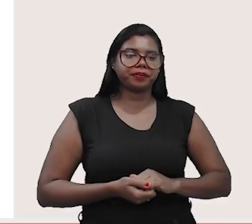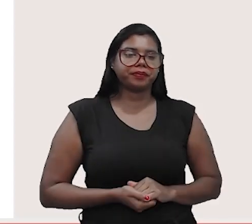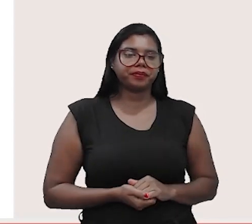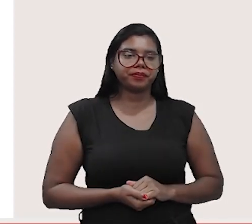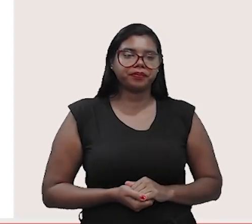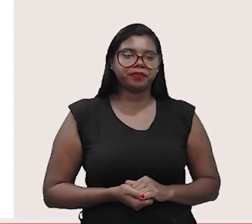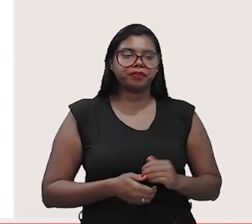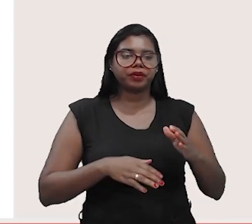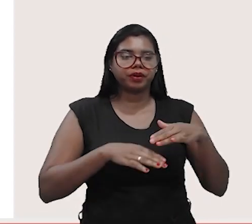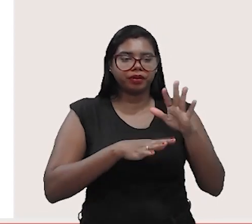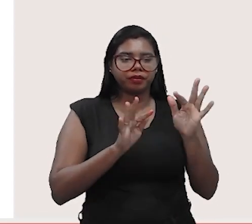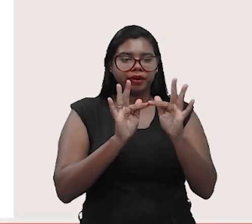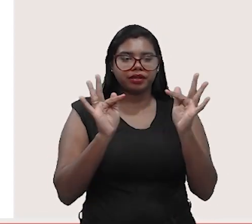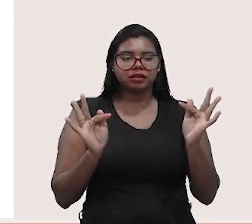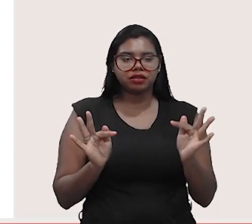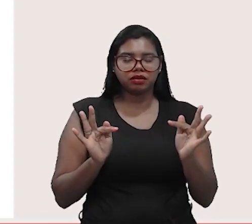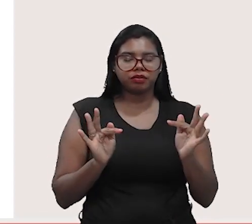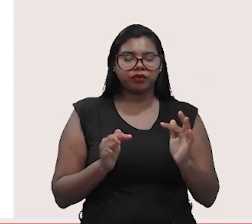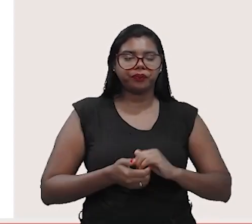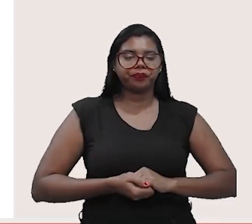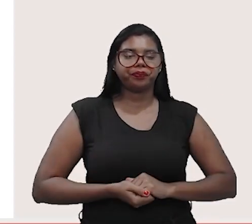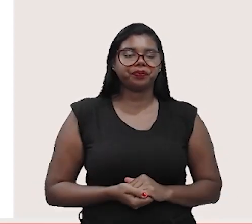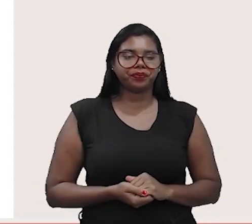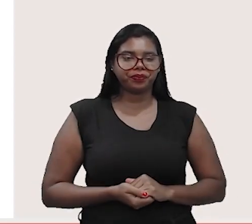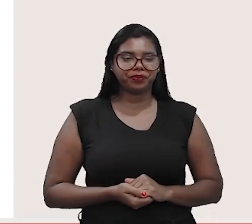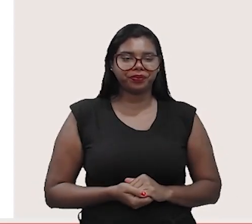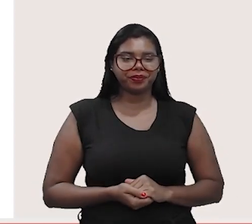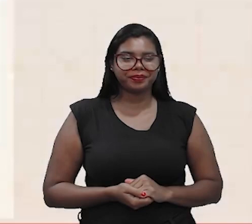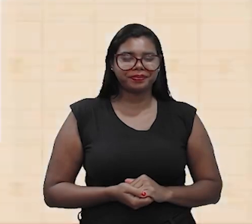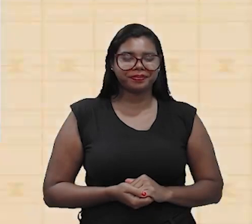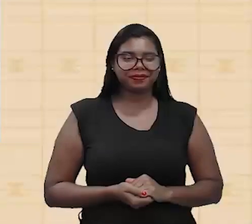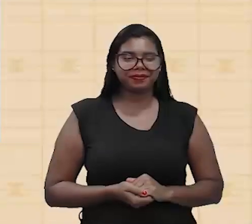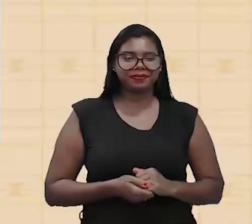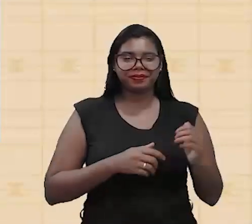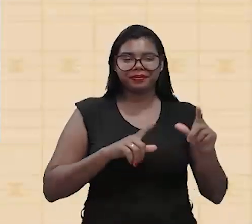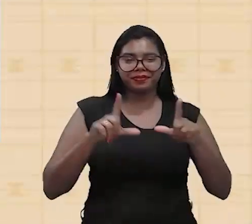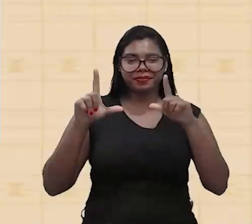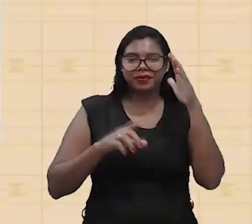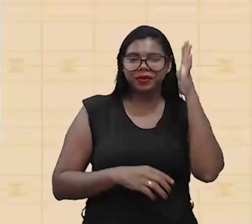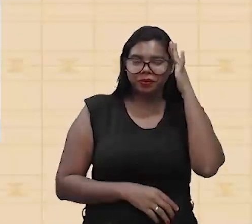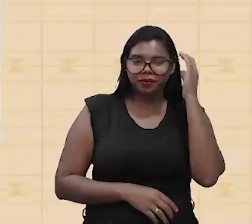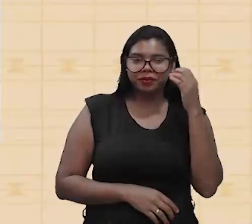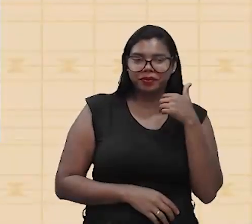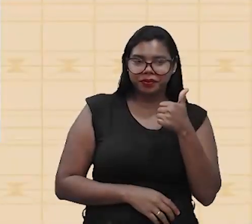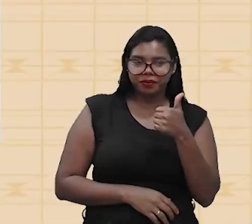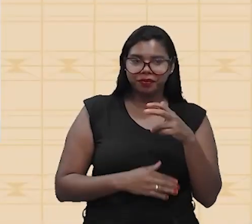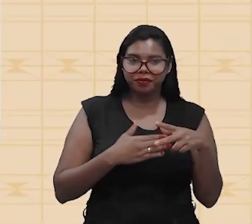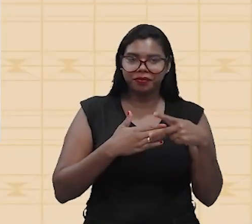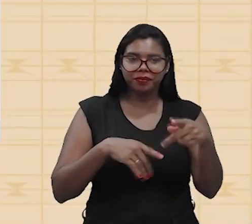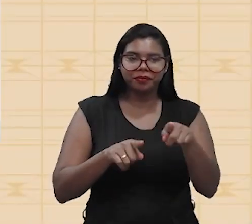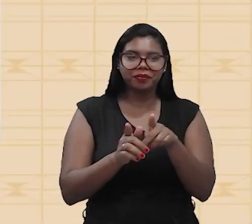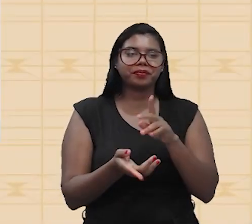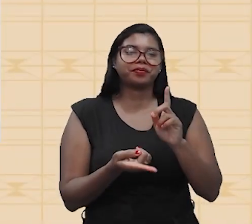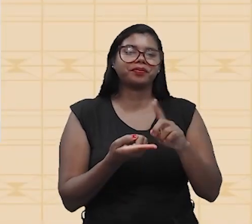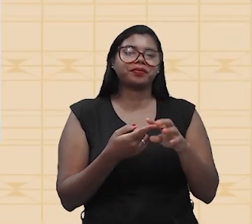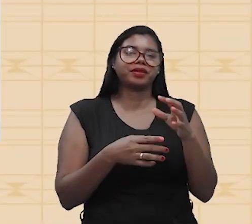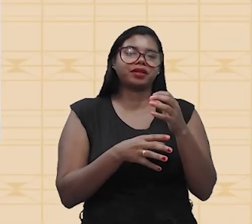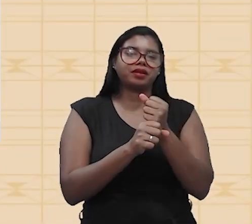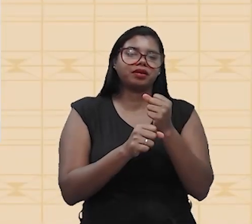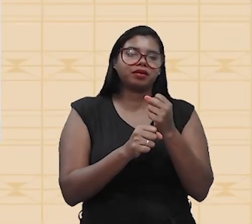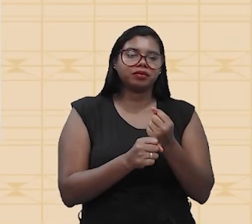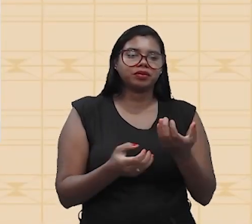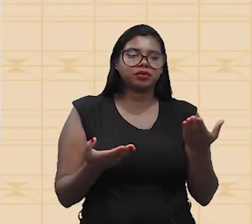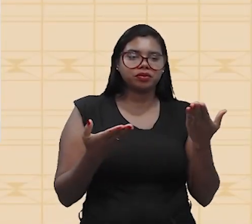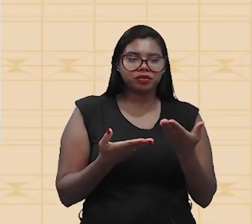valor da função. Beleza? Show de bola! Compreenderam bem? Vamos dar sequência. Vamos calcular as coordenadas do vértice